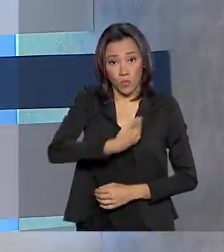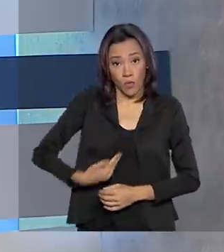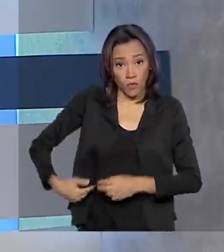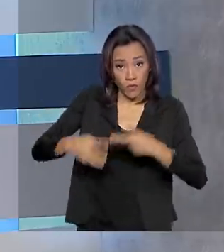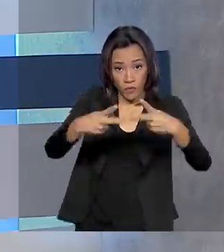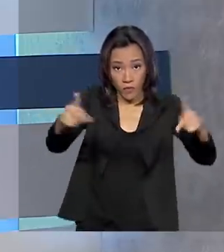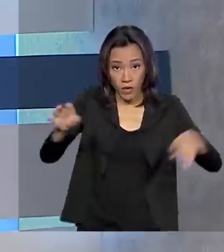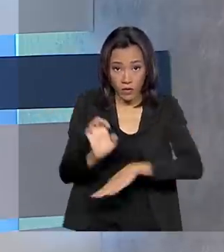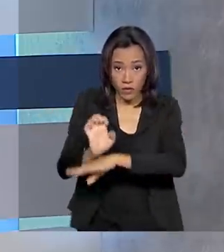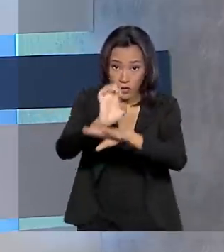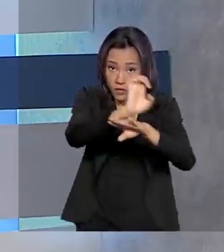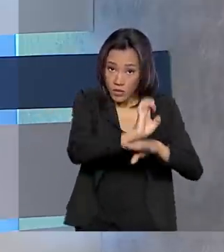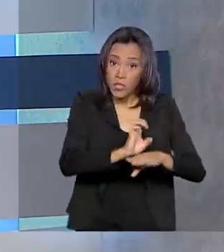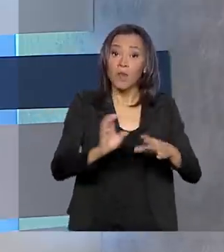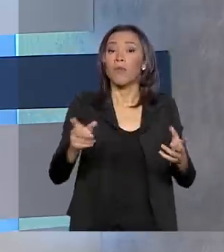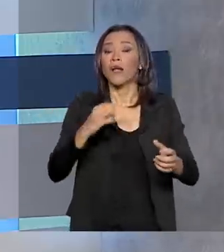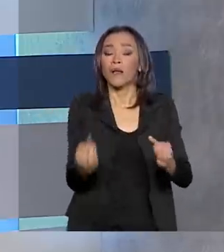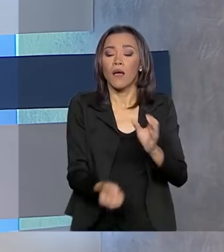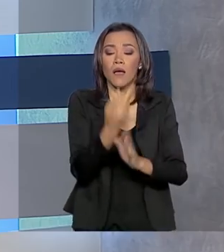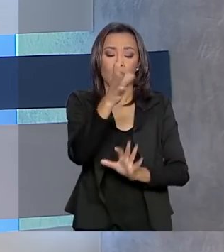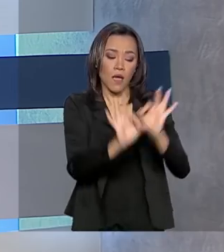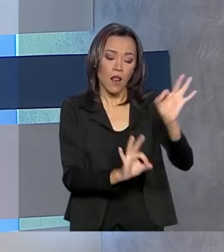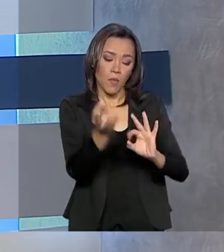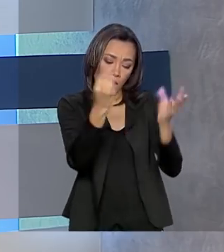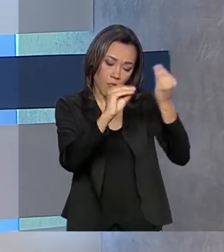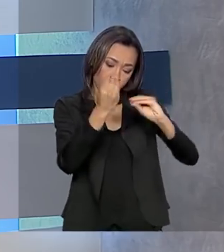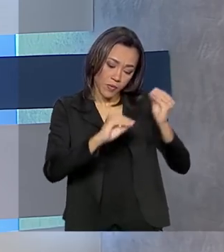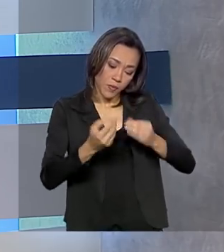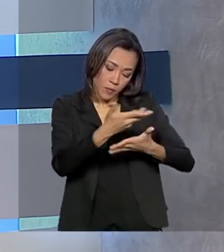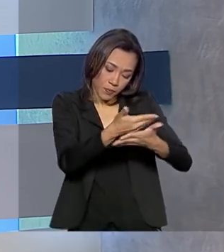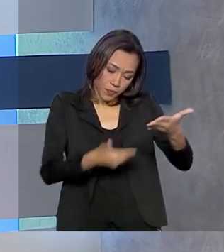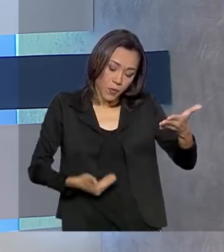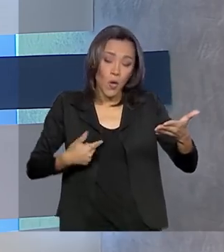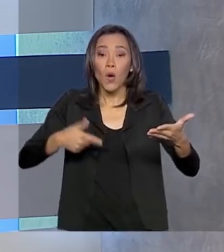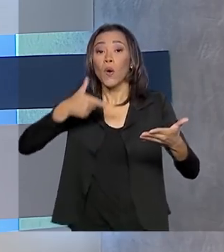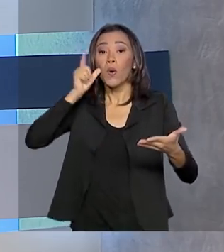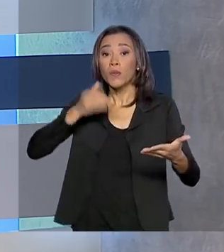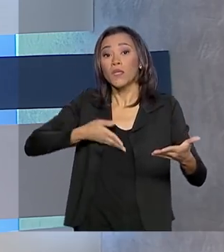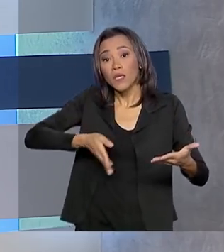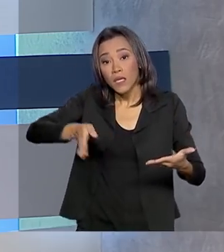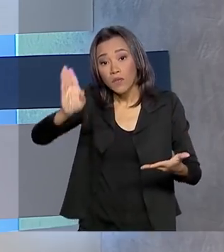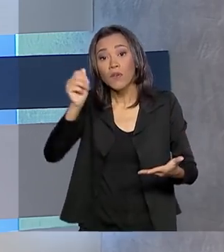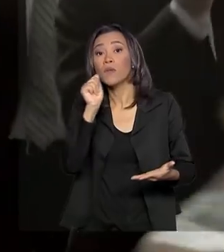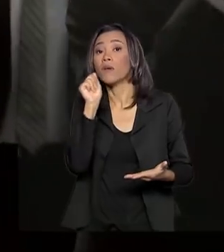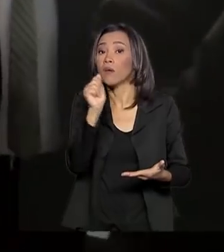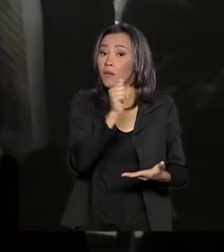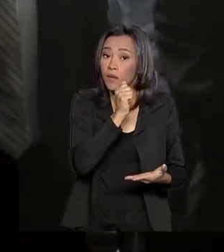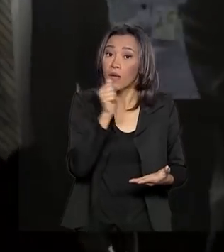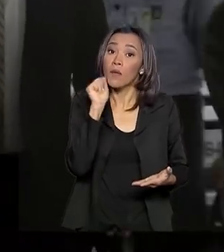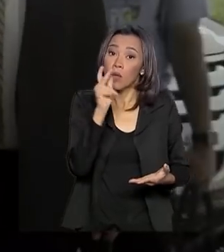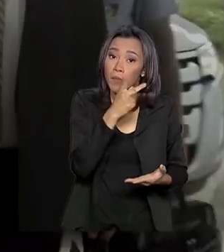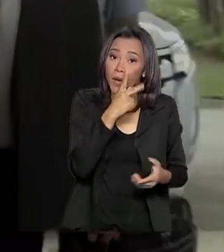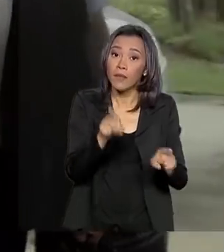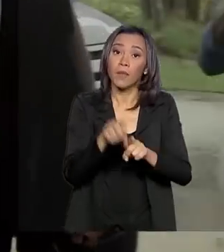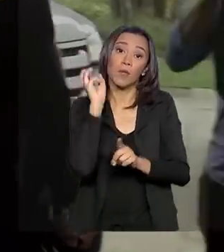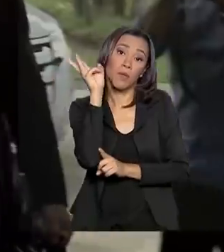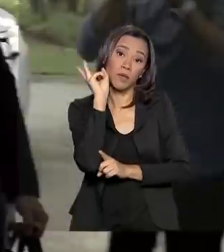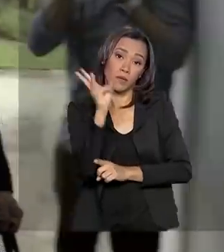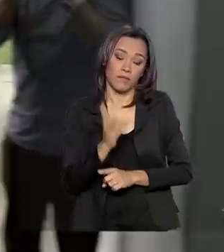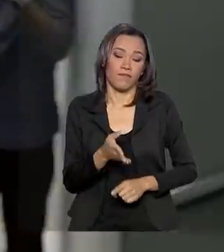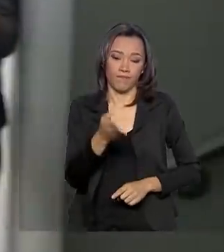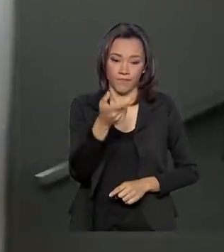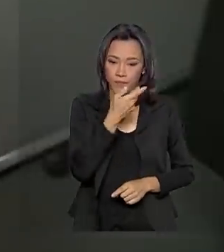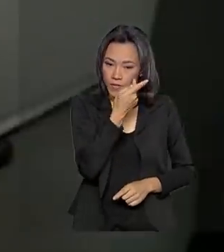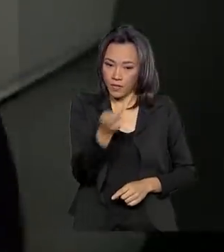desenvolvimento sustentável da região. Ontem, ele esteve no Amapá e no Maranhão. O presidente do